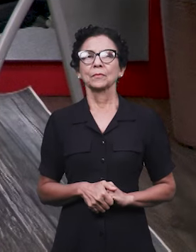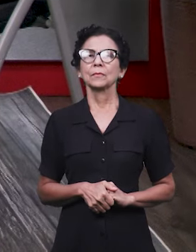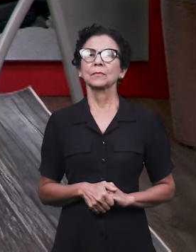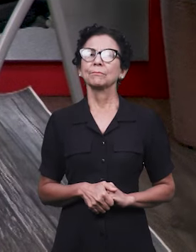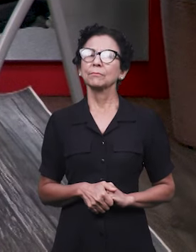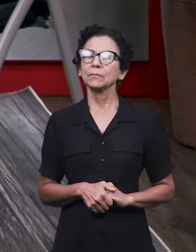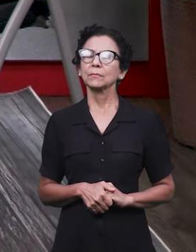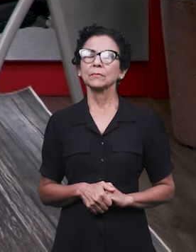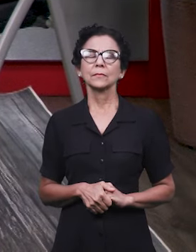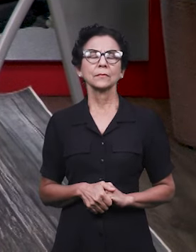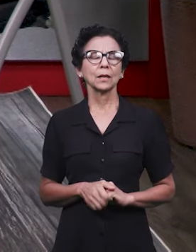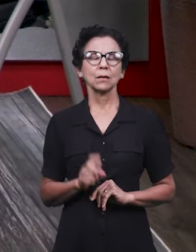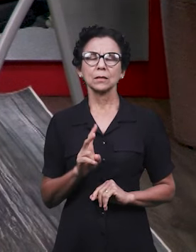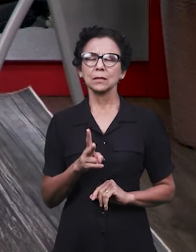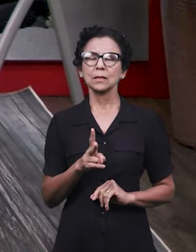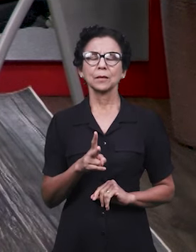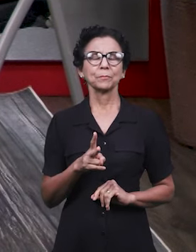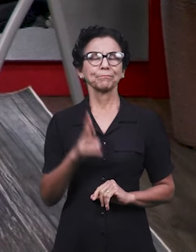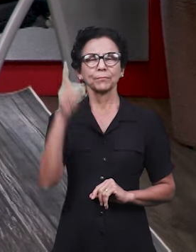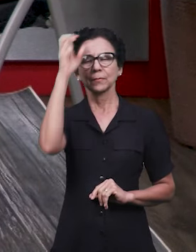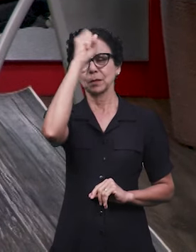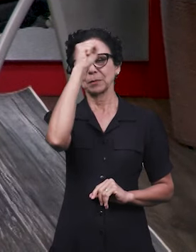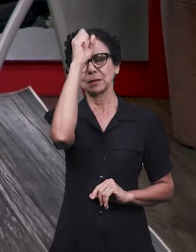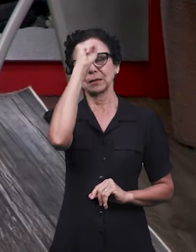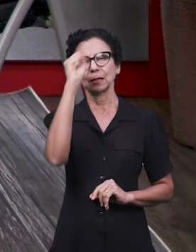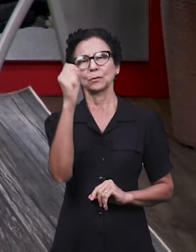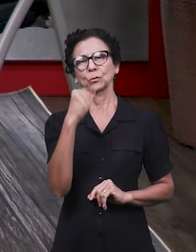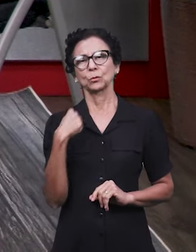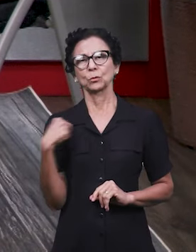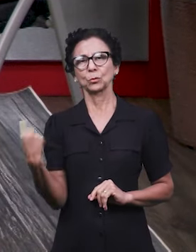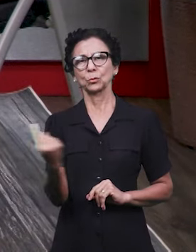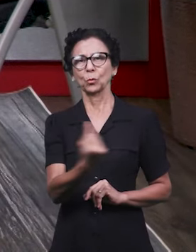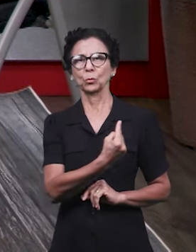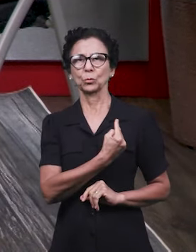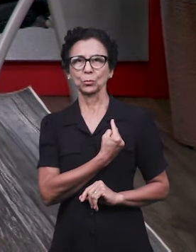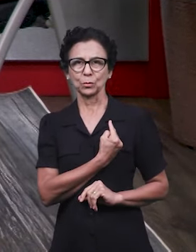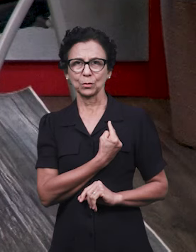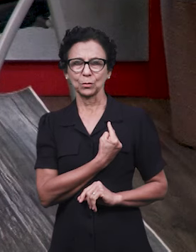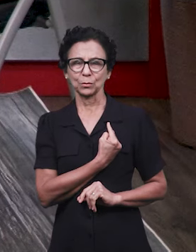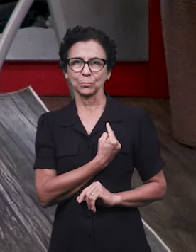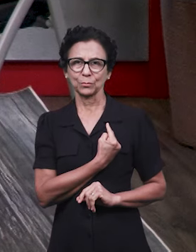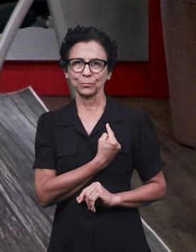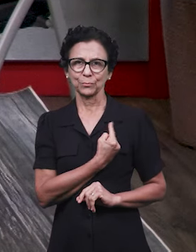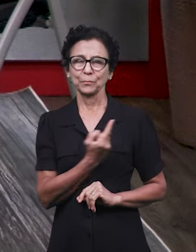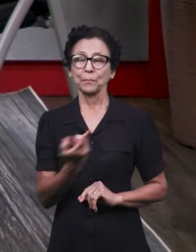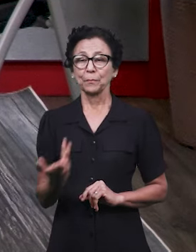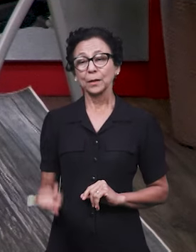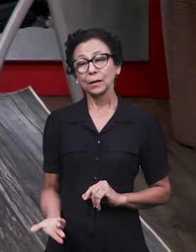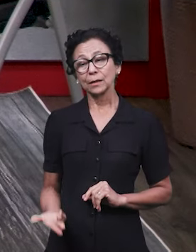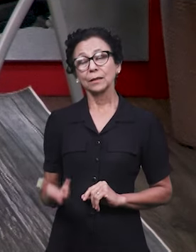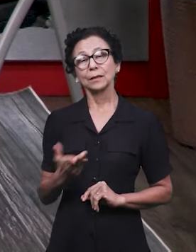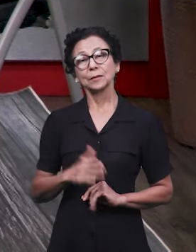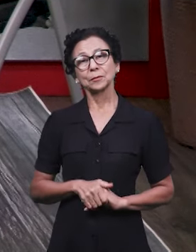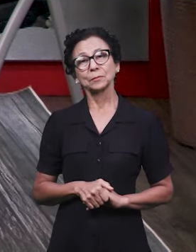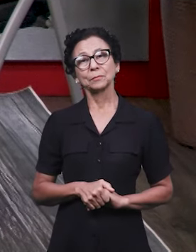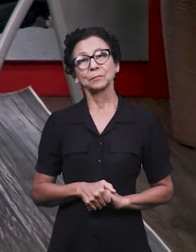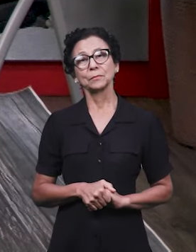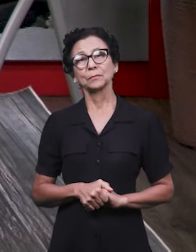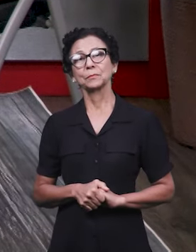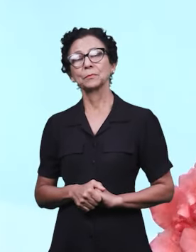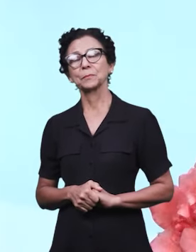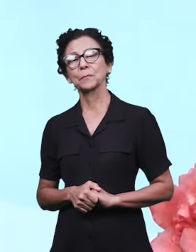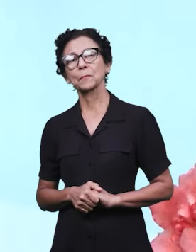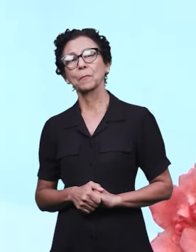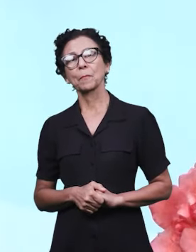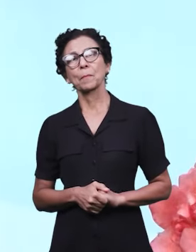aprendizado e crescimento, todos nós. Não é mesmo? Nós aprendemos também uns com os outros. E cada vez mais que nós estamos no